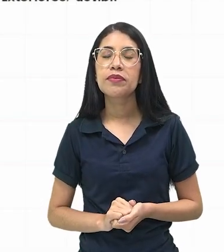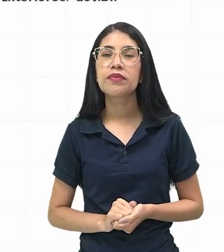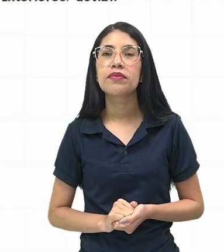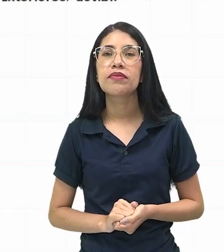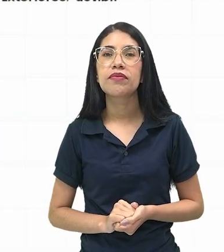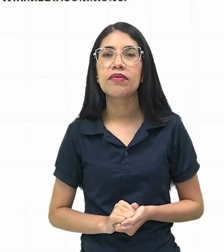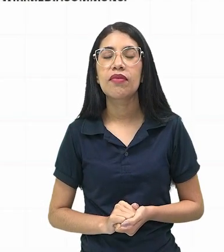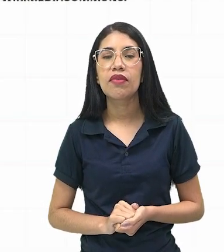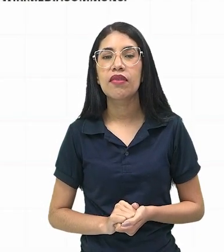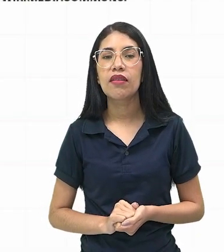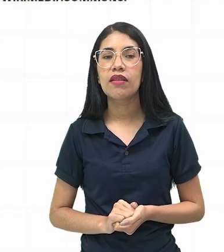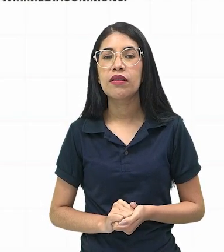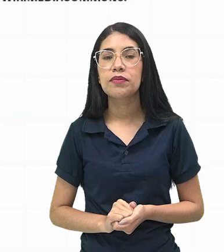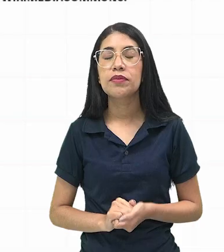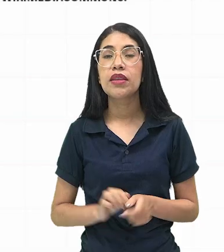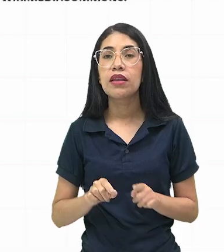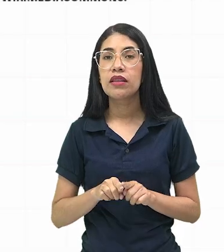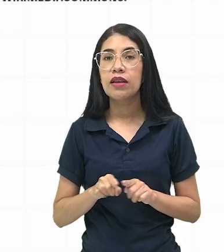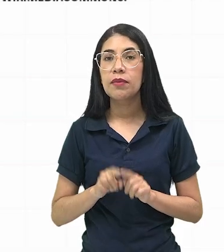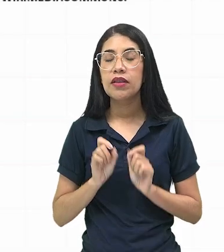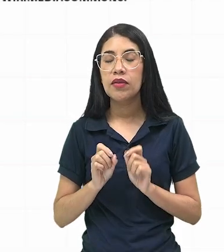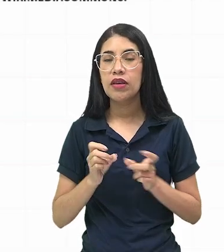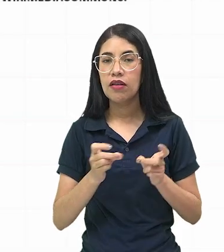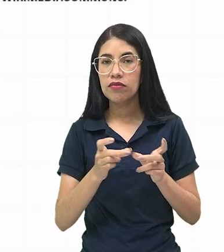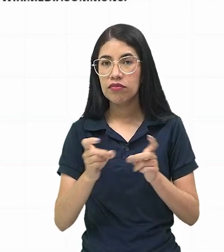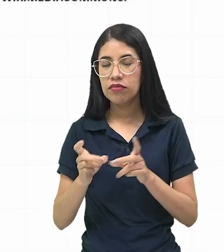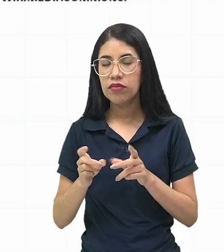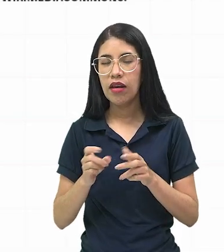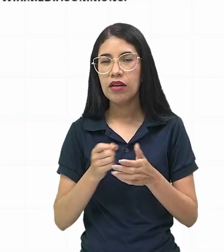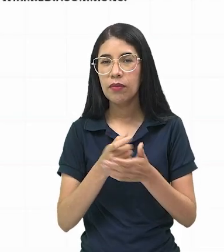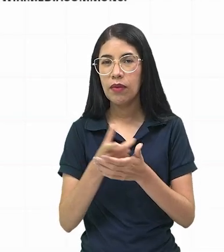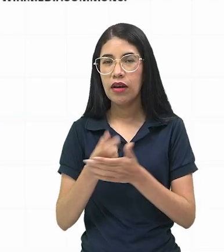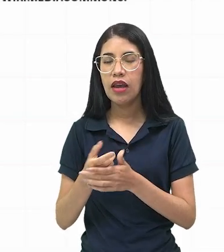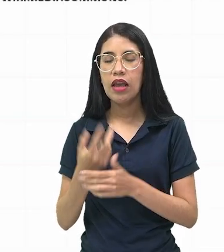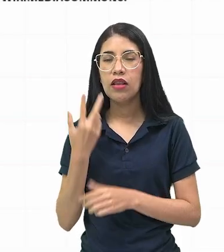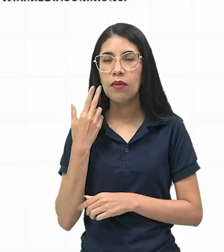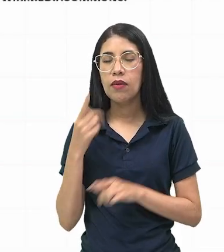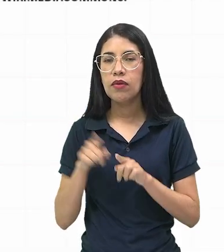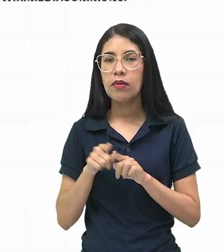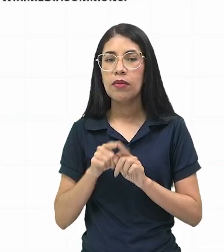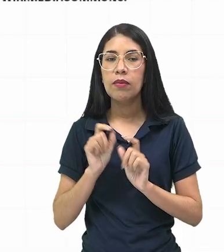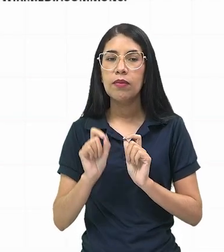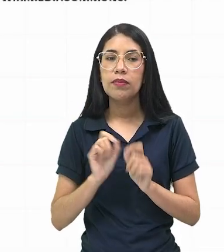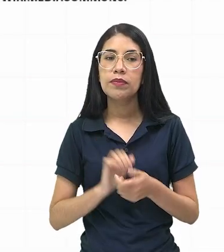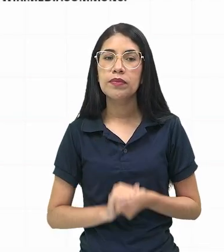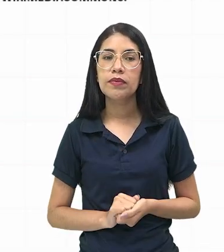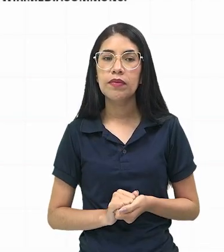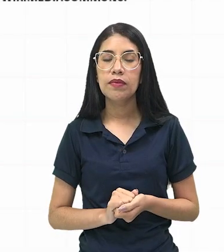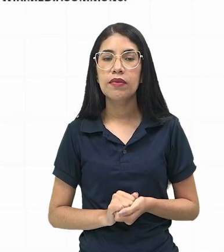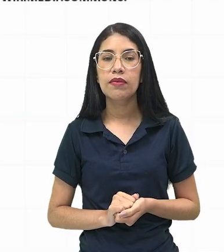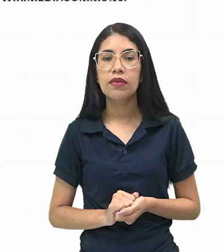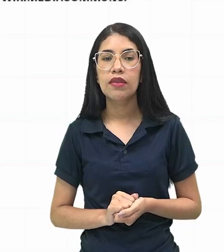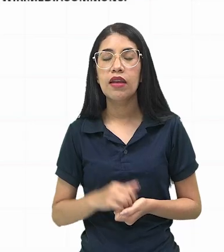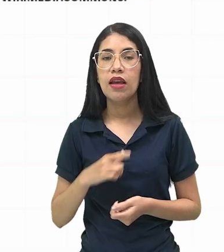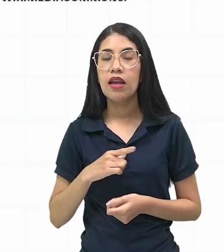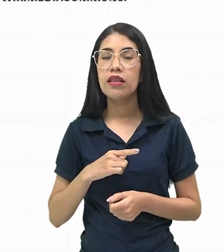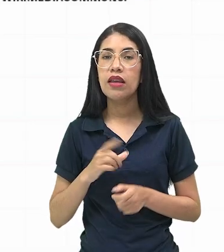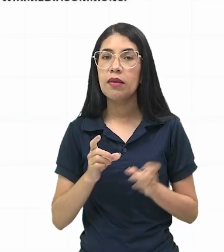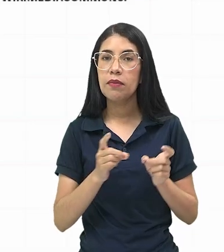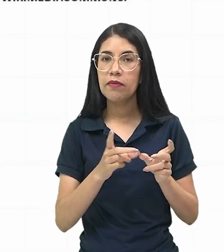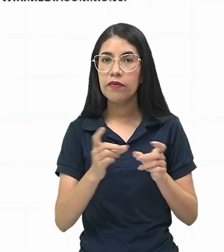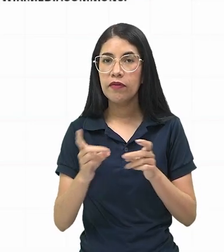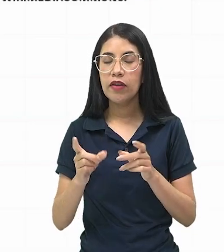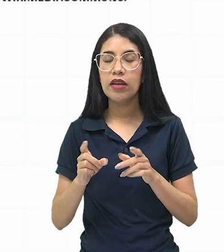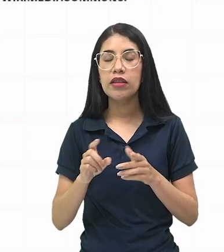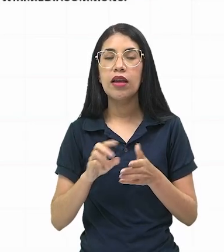Prosseguindo, a gente tem um mercado comum, e aqui no mercado comum, a gente vai ter a livre